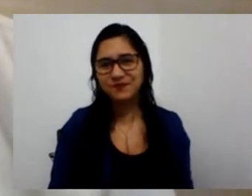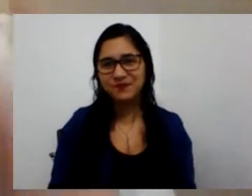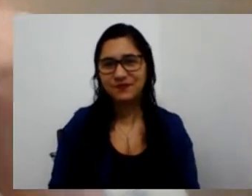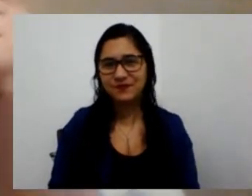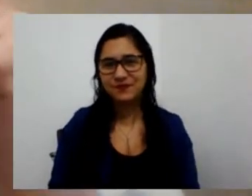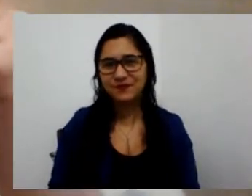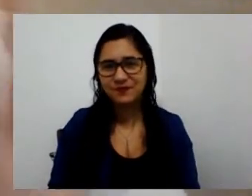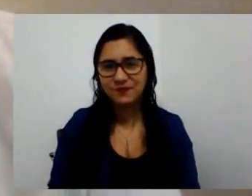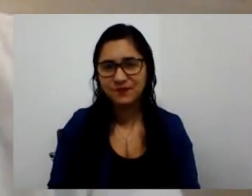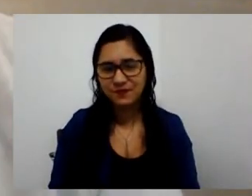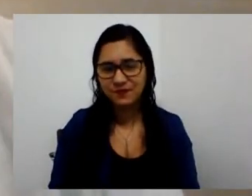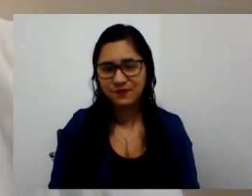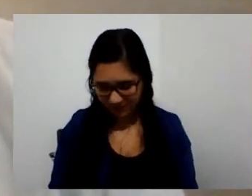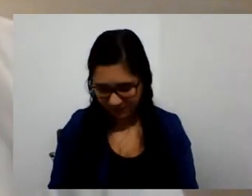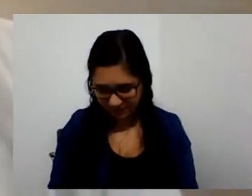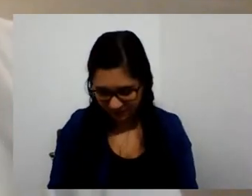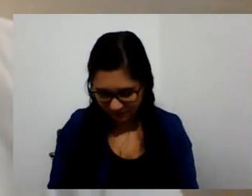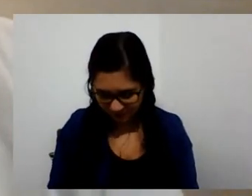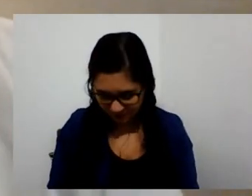Estamos sem áudio, professor.